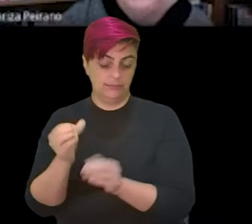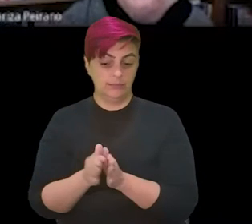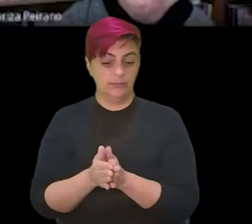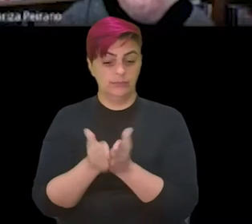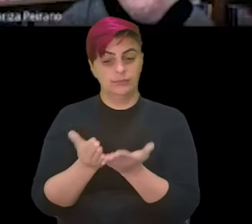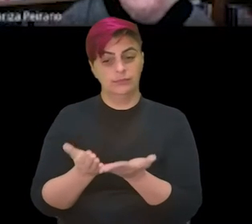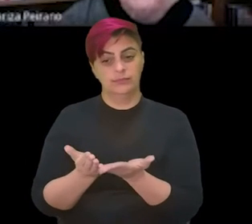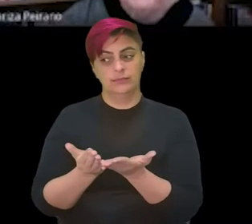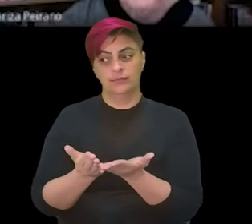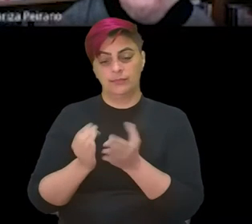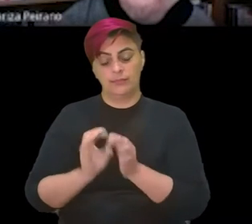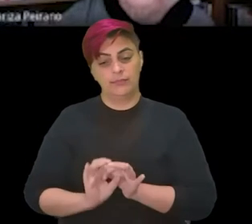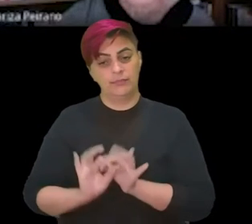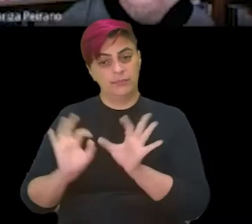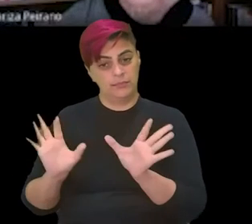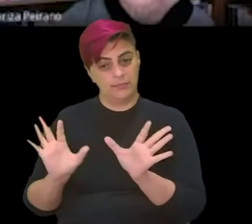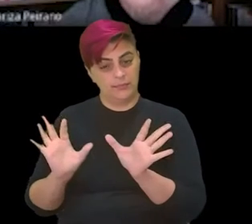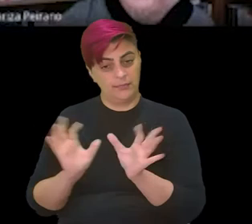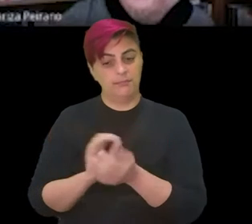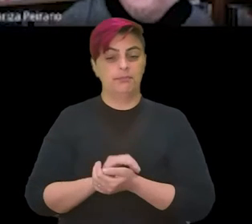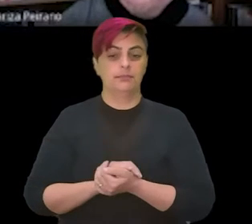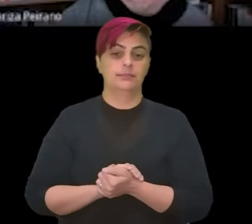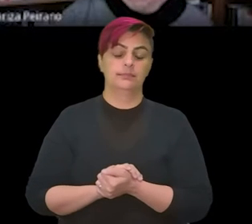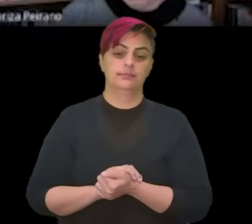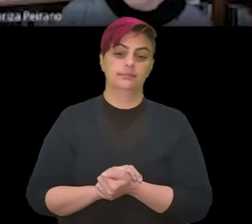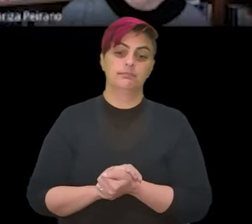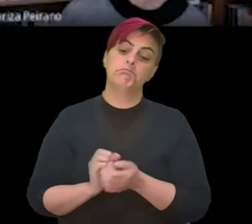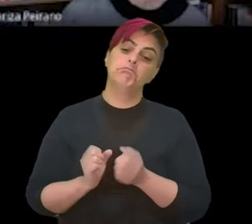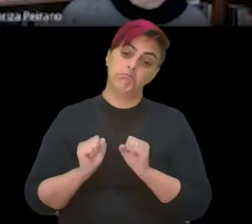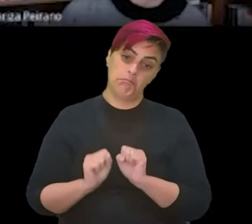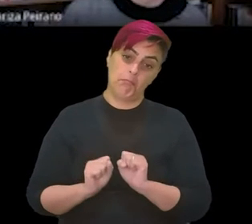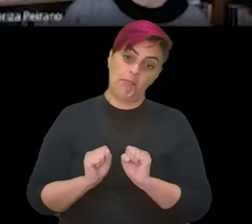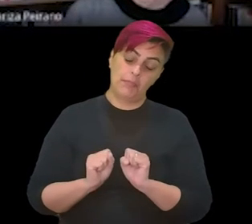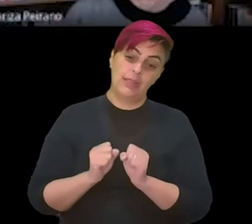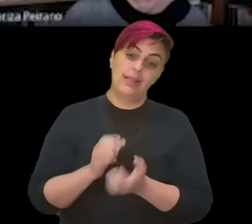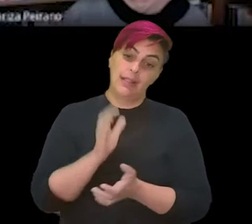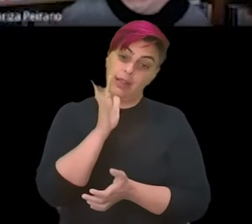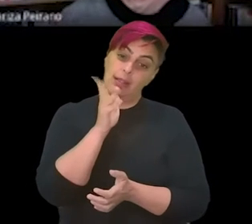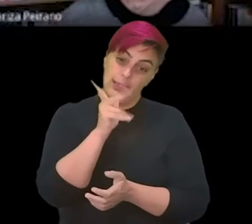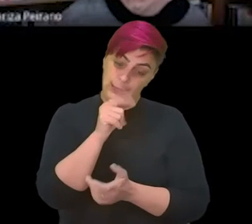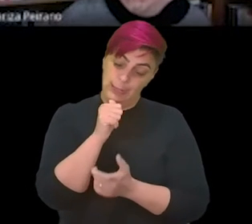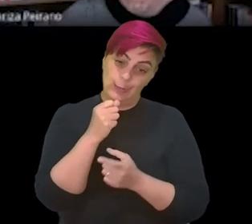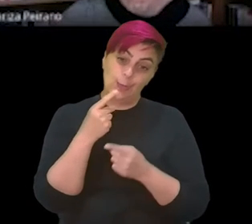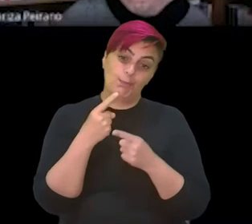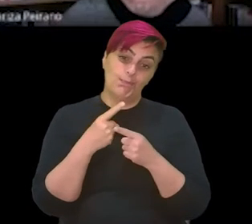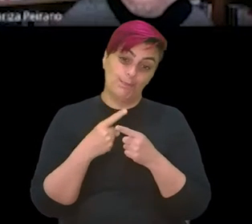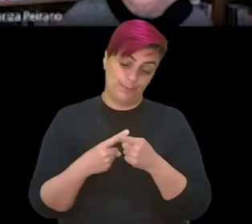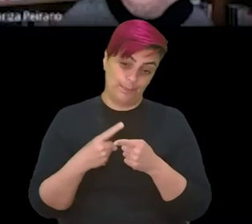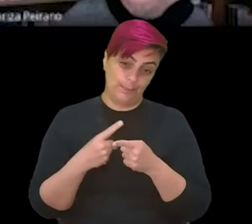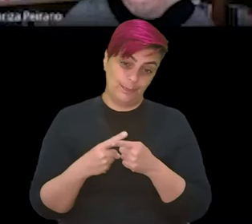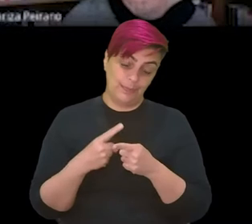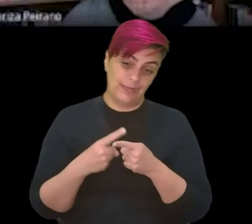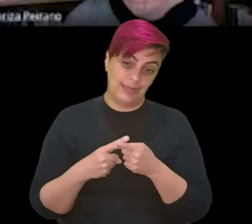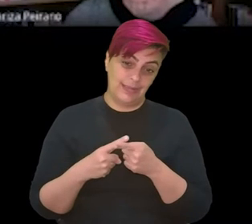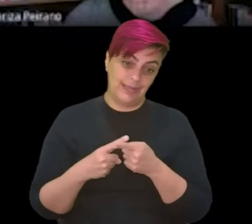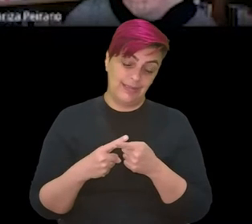1976, mais de meio século depois do original. É possível que a demora tenha sido